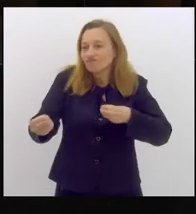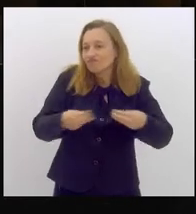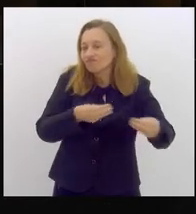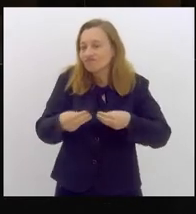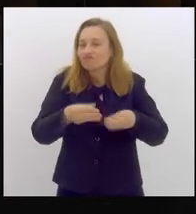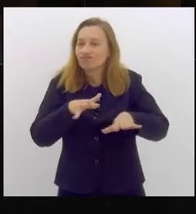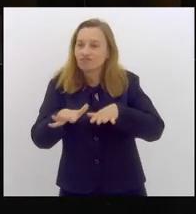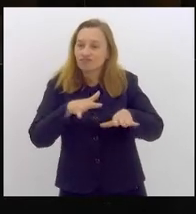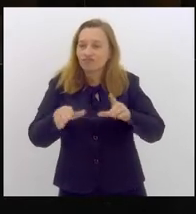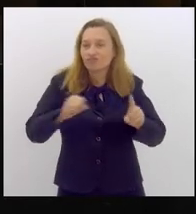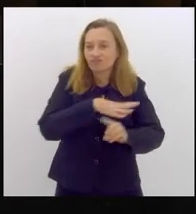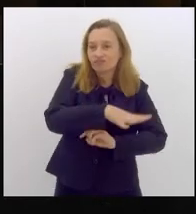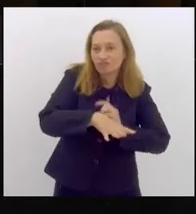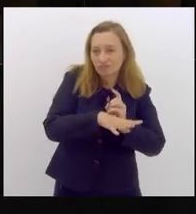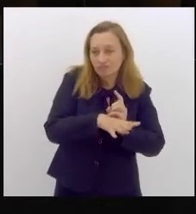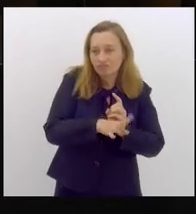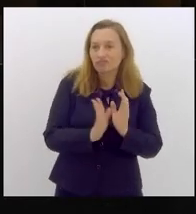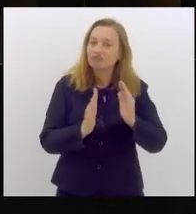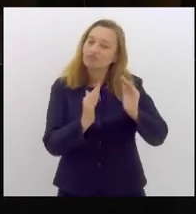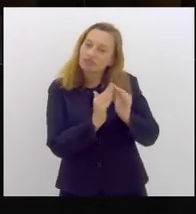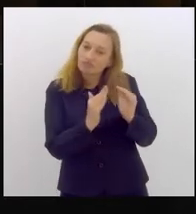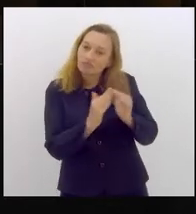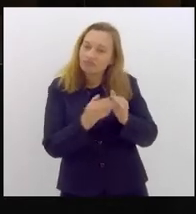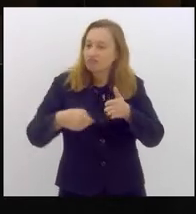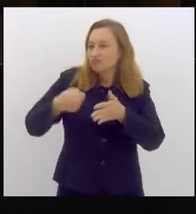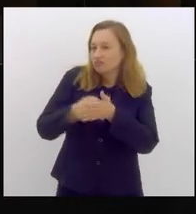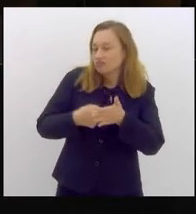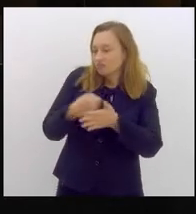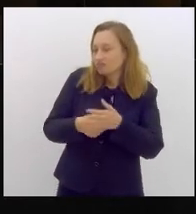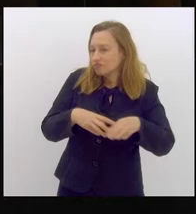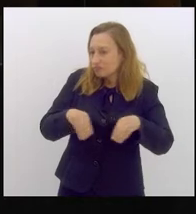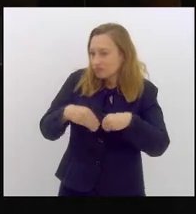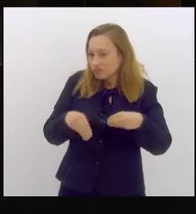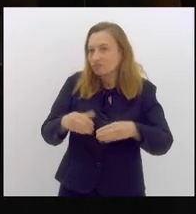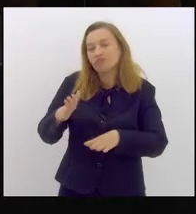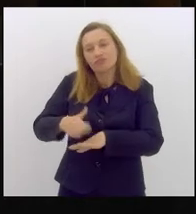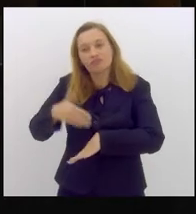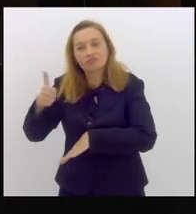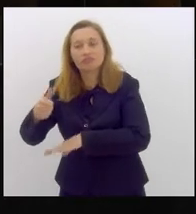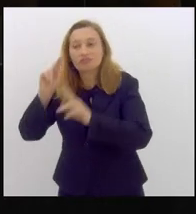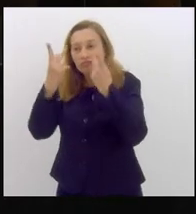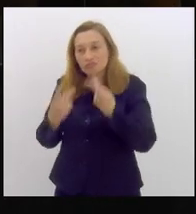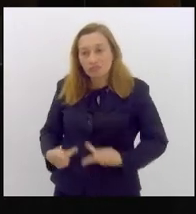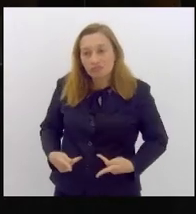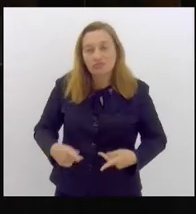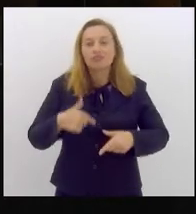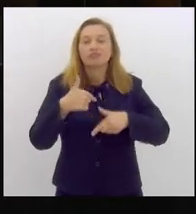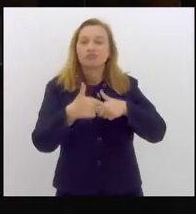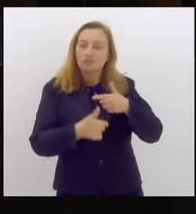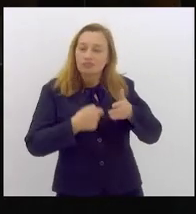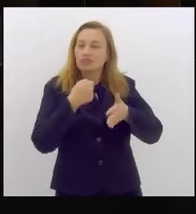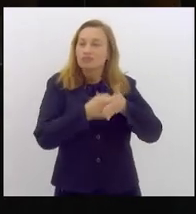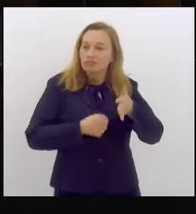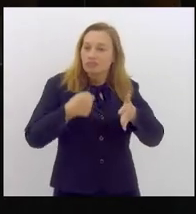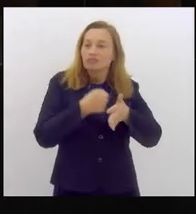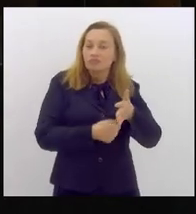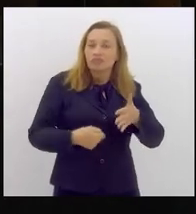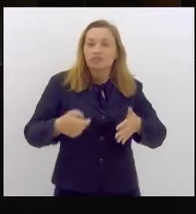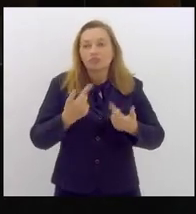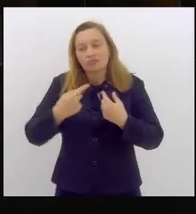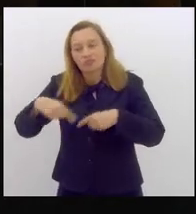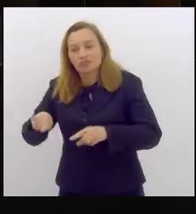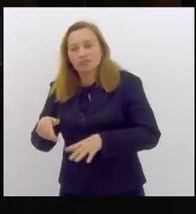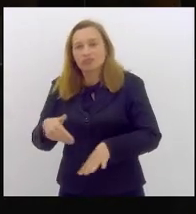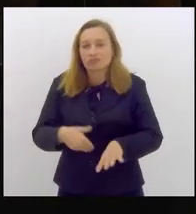sociais, seja o movimento de moradia, de luta pela terra, de luta pela dignidade humana, de luta contra a fome,